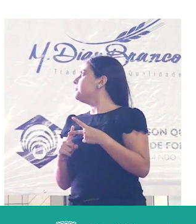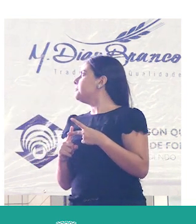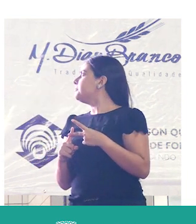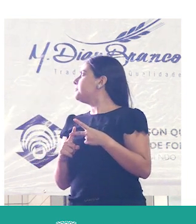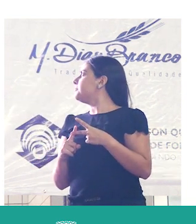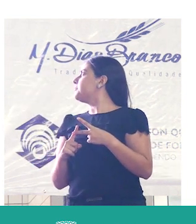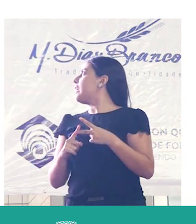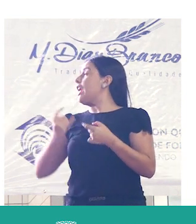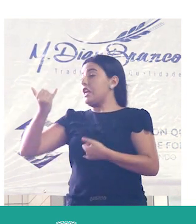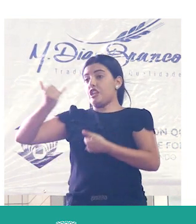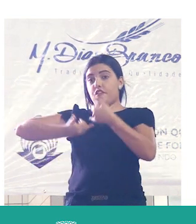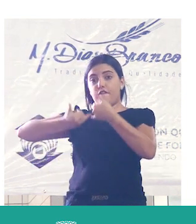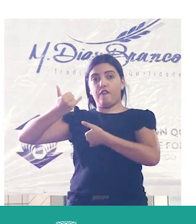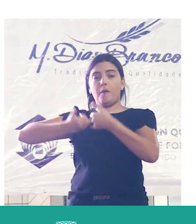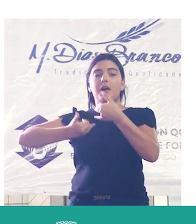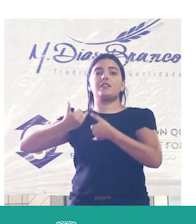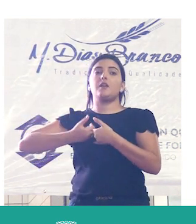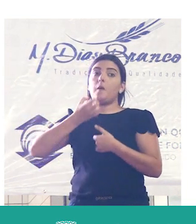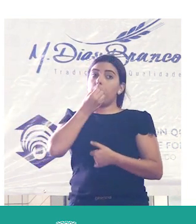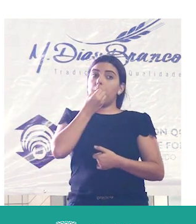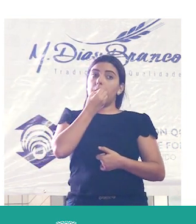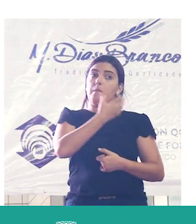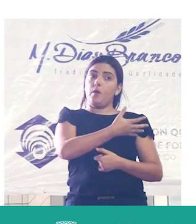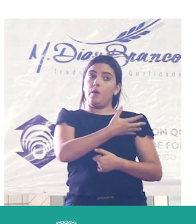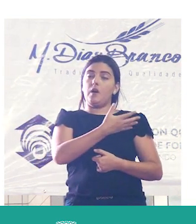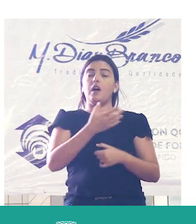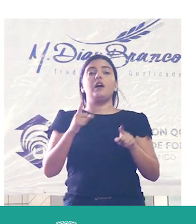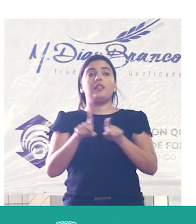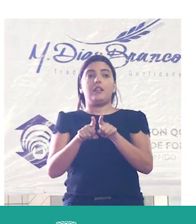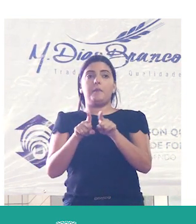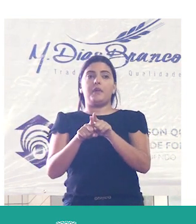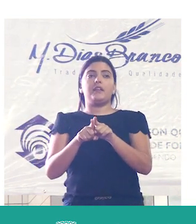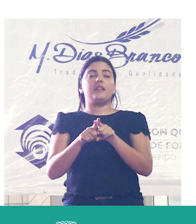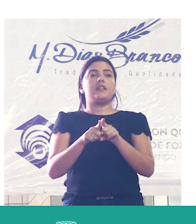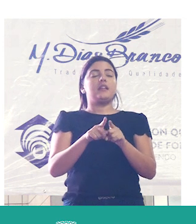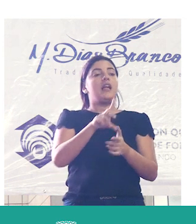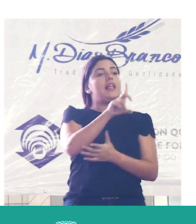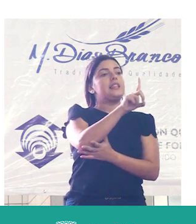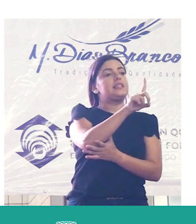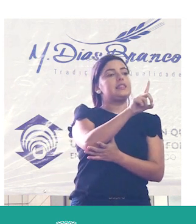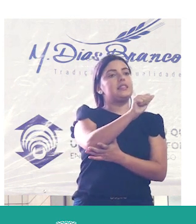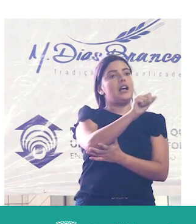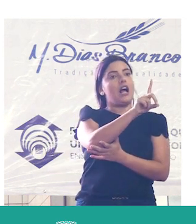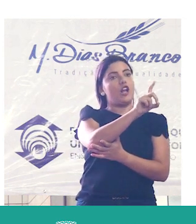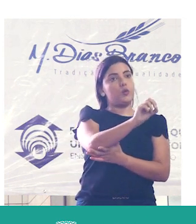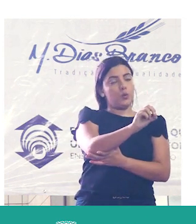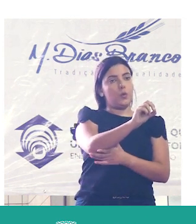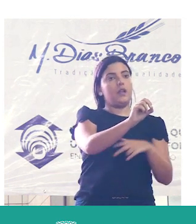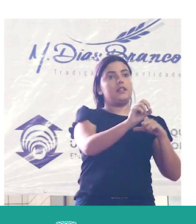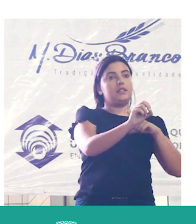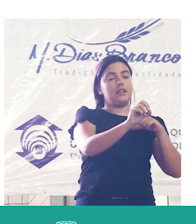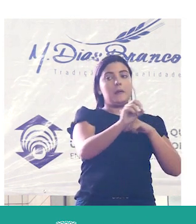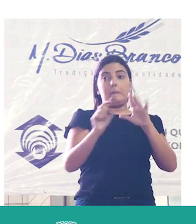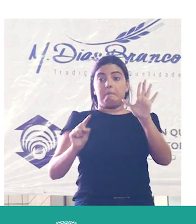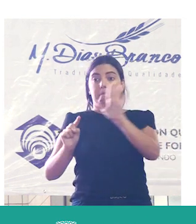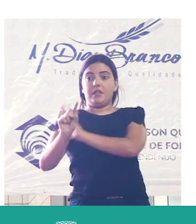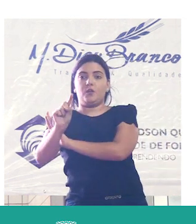Você precisa de uma informação dada e de uma informação pedida, sempre há um dado e sempre há uma